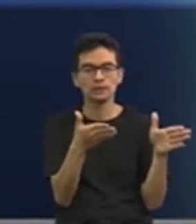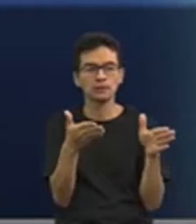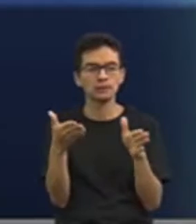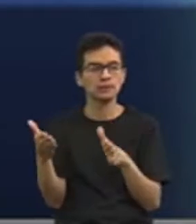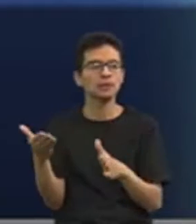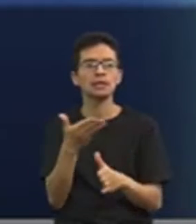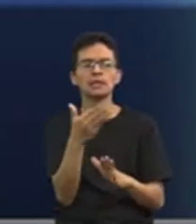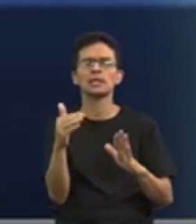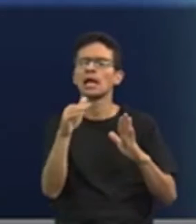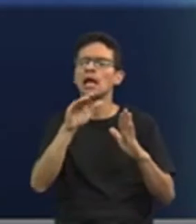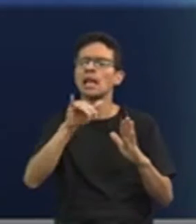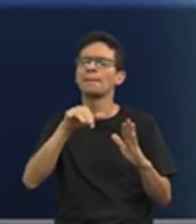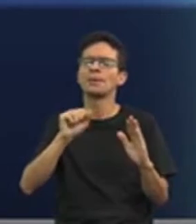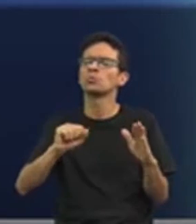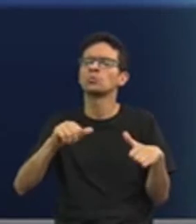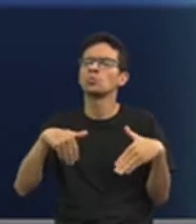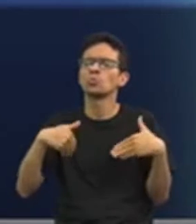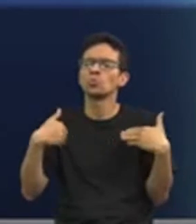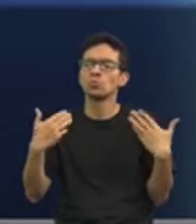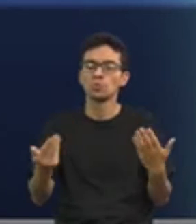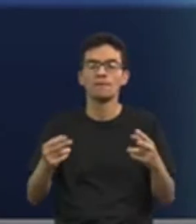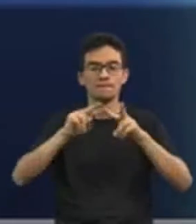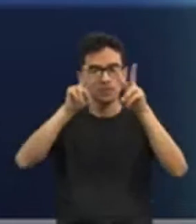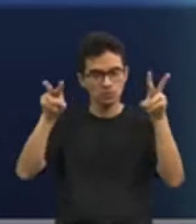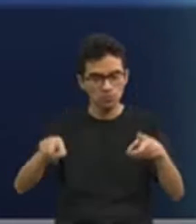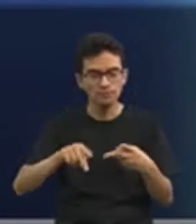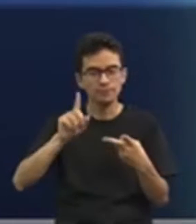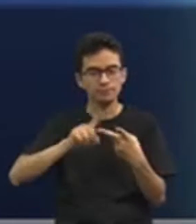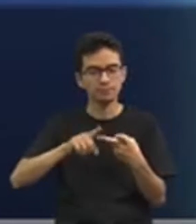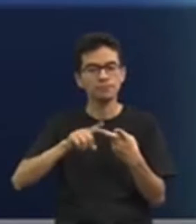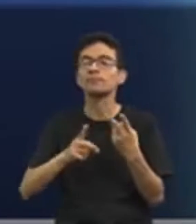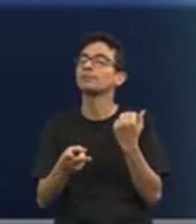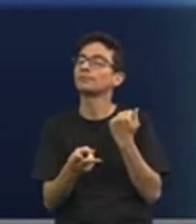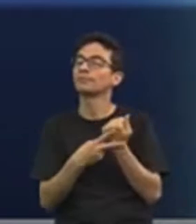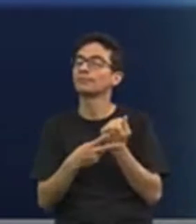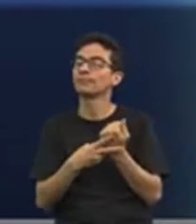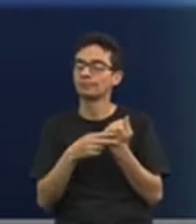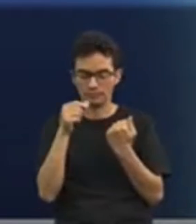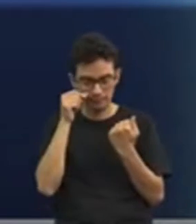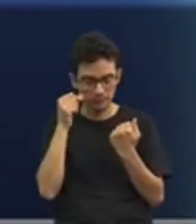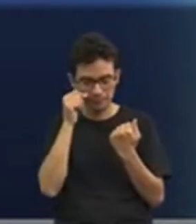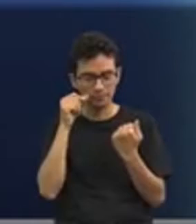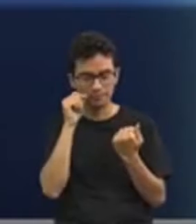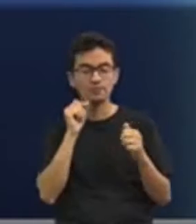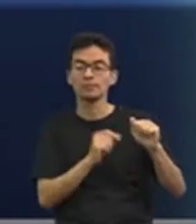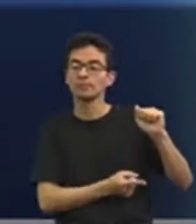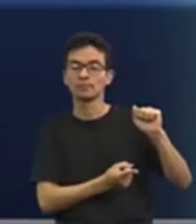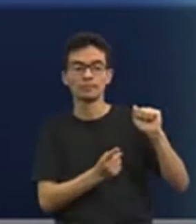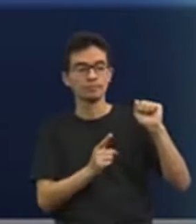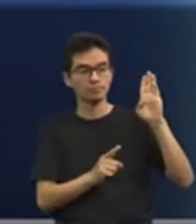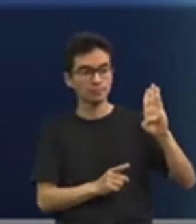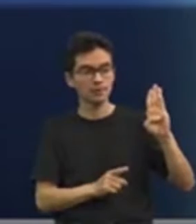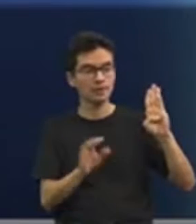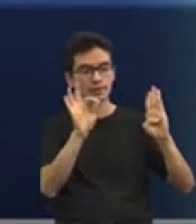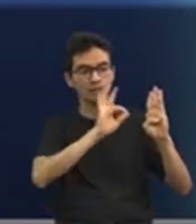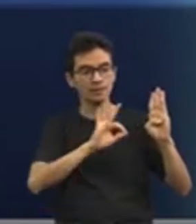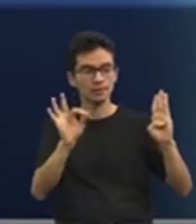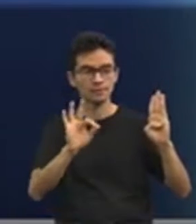desses elementos Quais são os elementos visuais e verbais quem alternativa